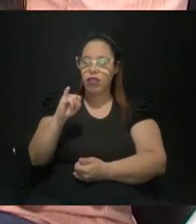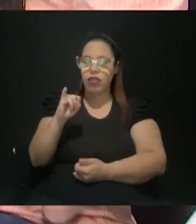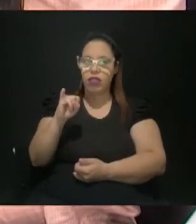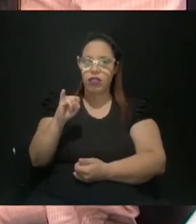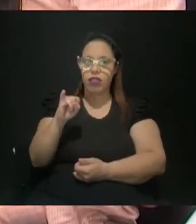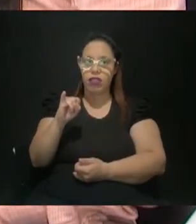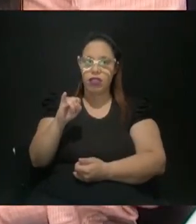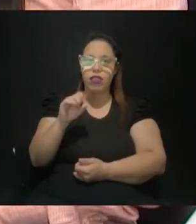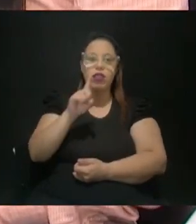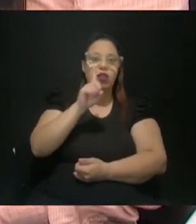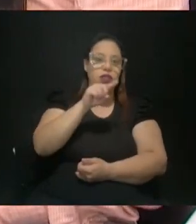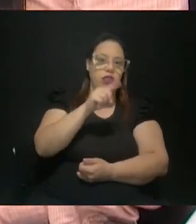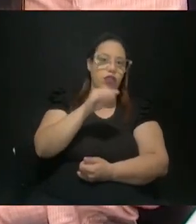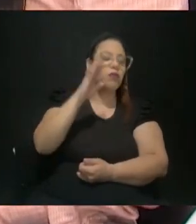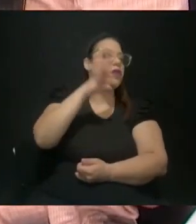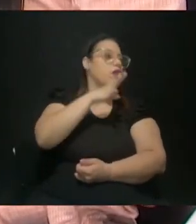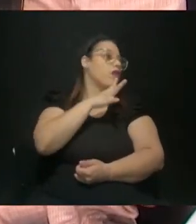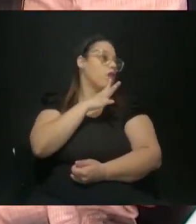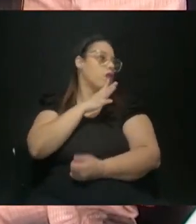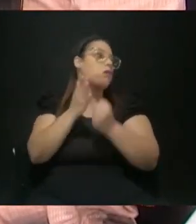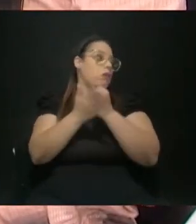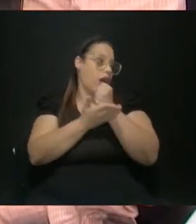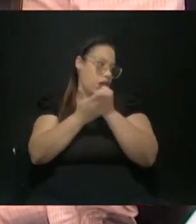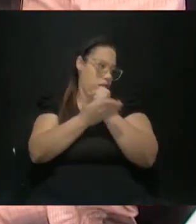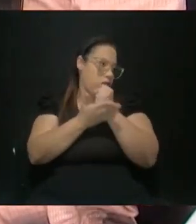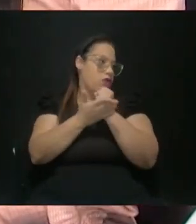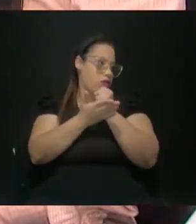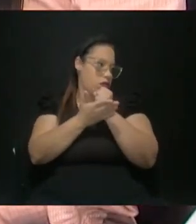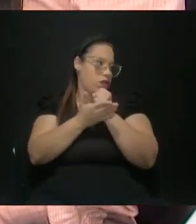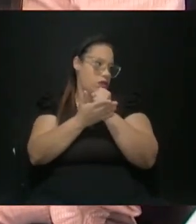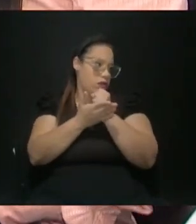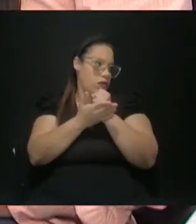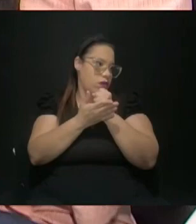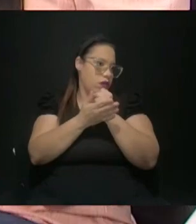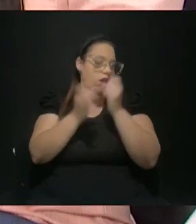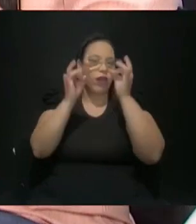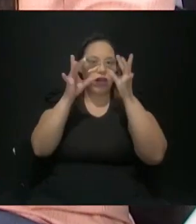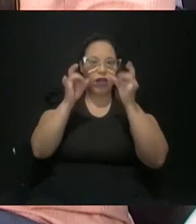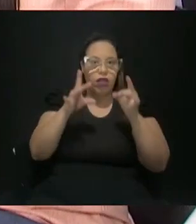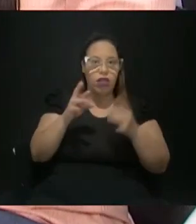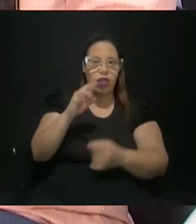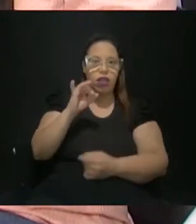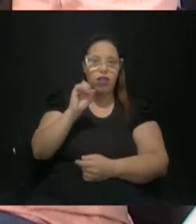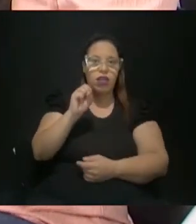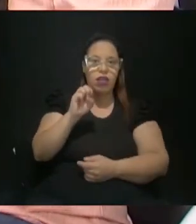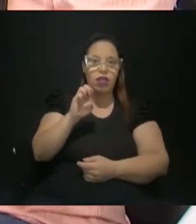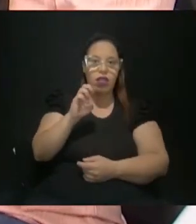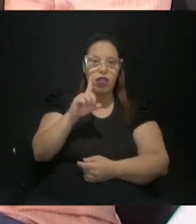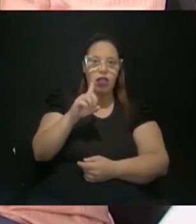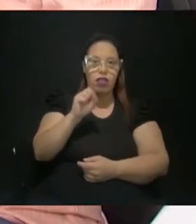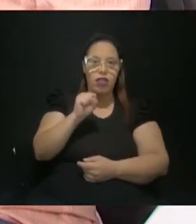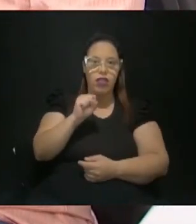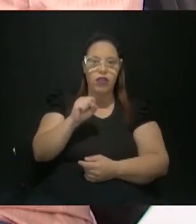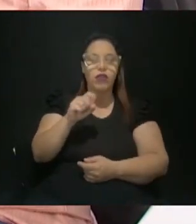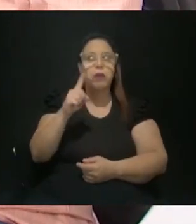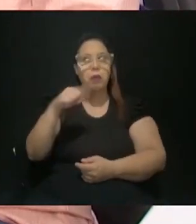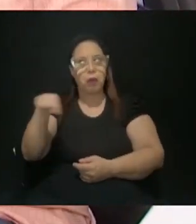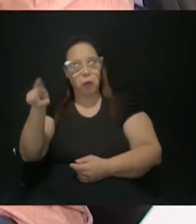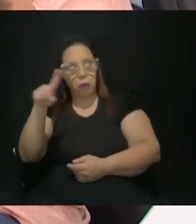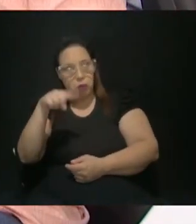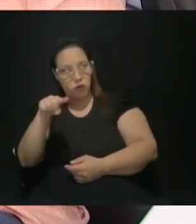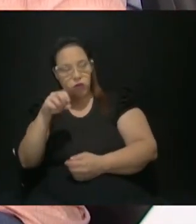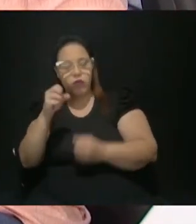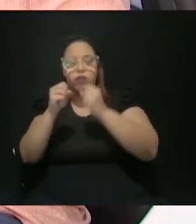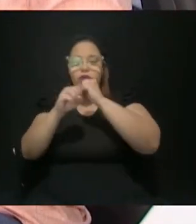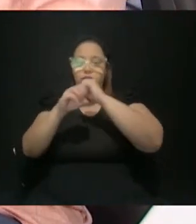tem que ter o conhecimento básico, né, para poder se especializar em redes de computadores. Então, pessoal, para ficar bem claro, quando